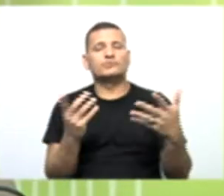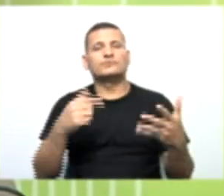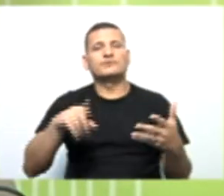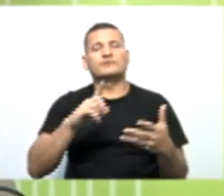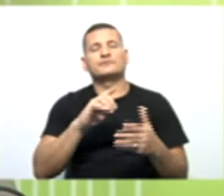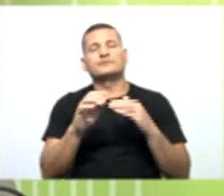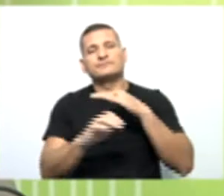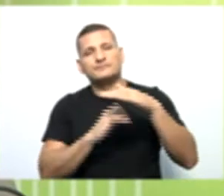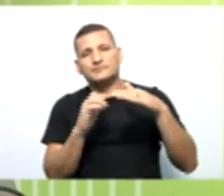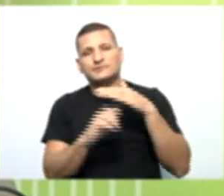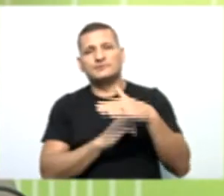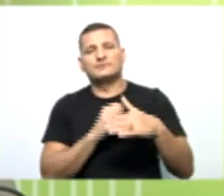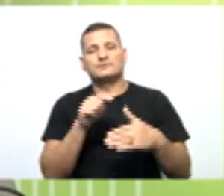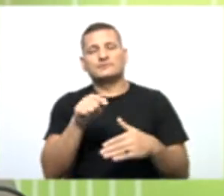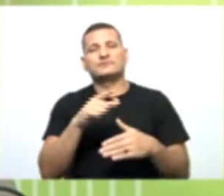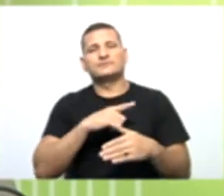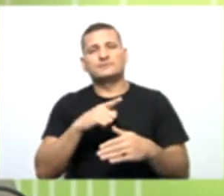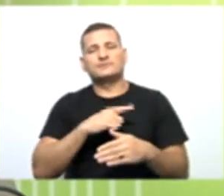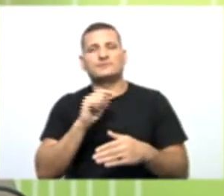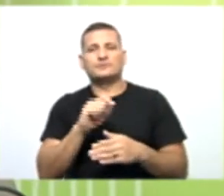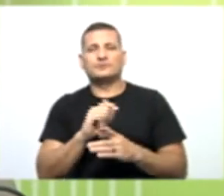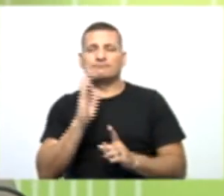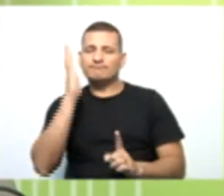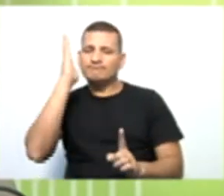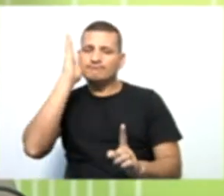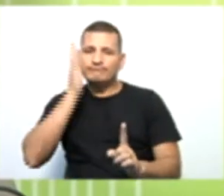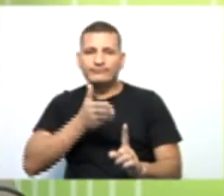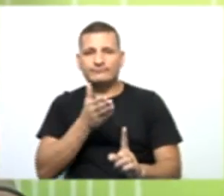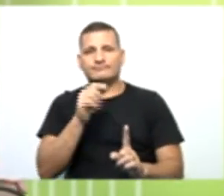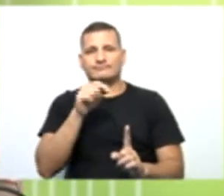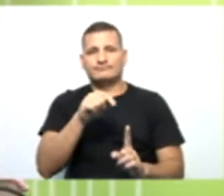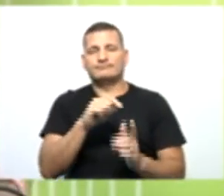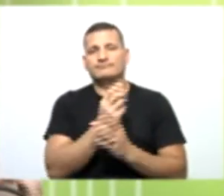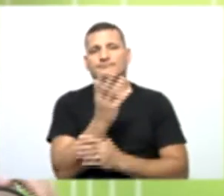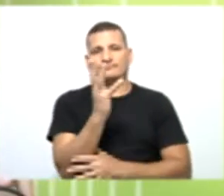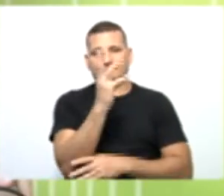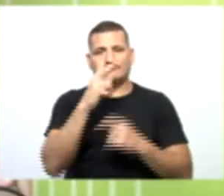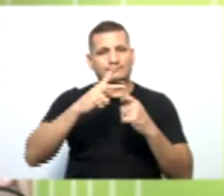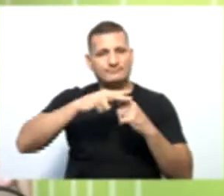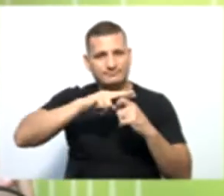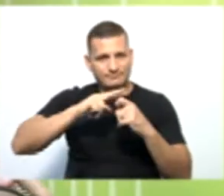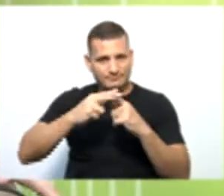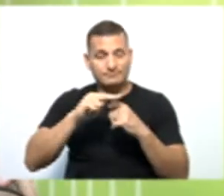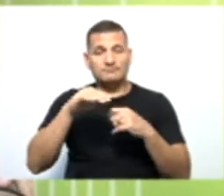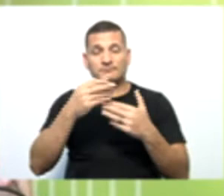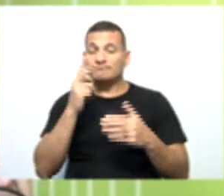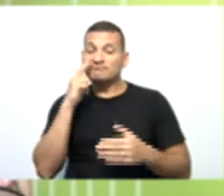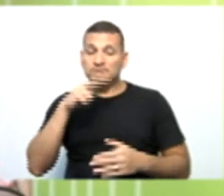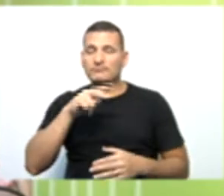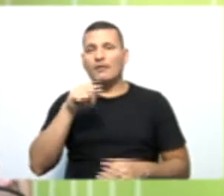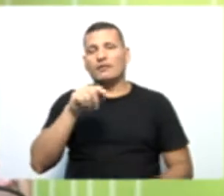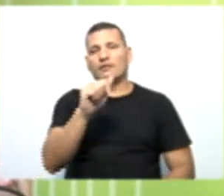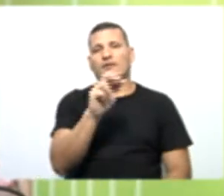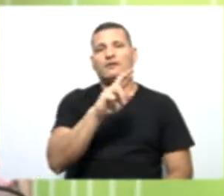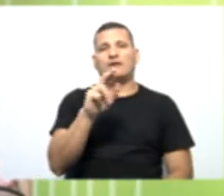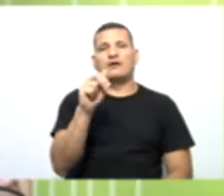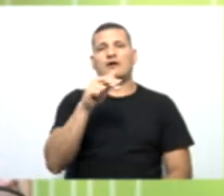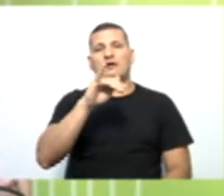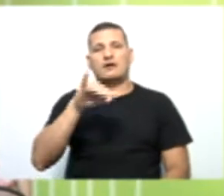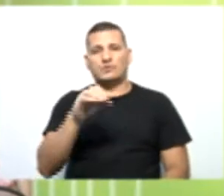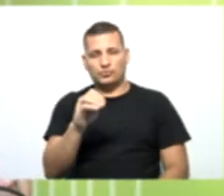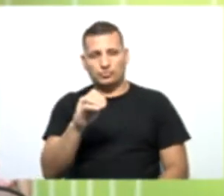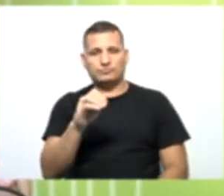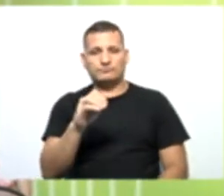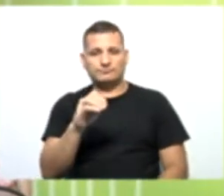estão apontadas, direcionadas para isso. Então, a gente está vendo ali um arranjo produtivo local em torno de